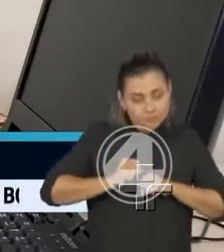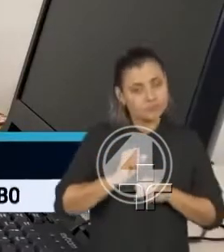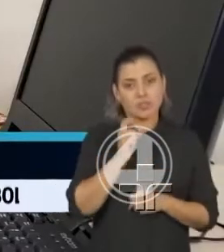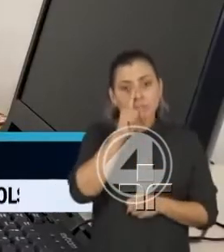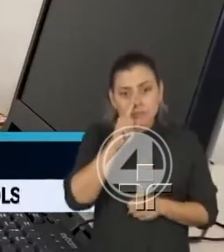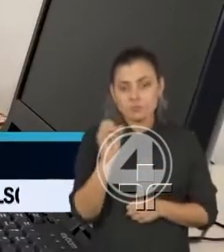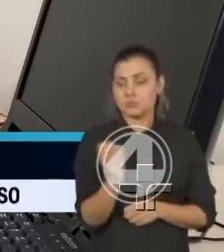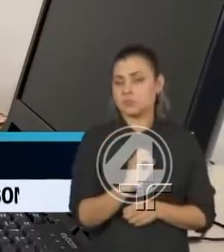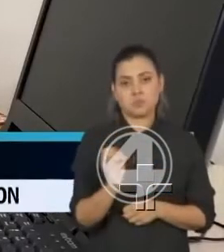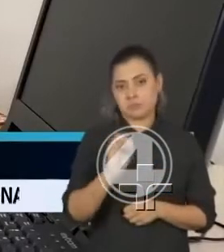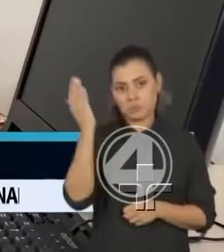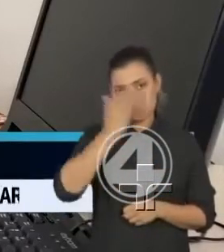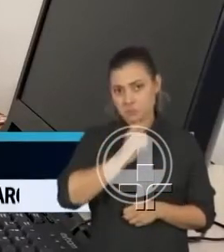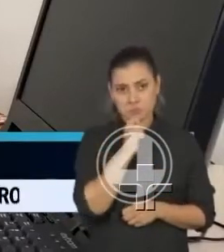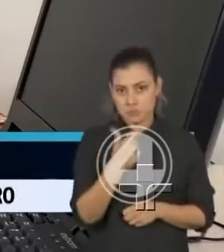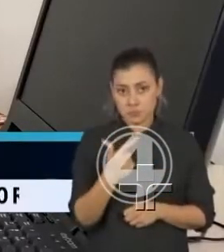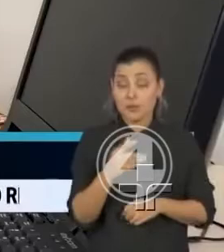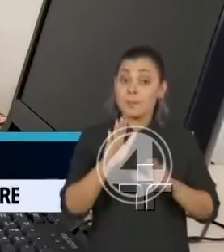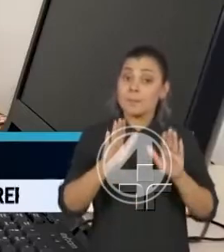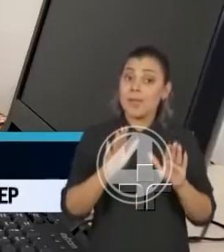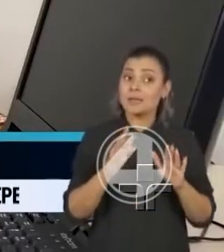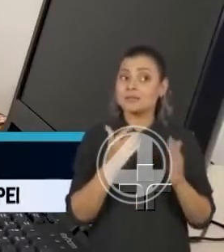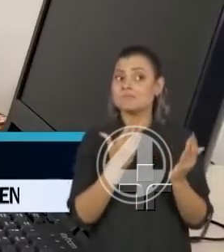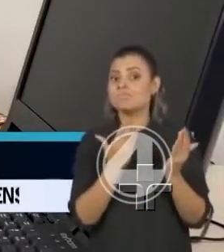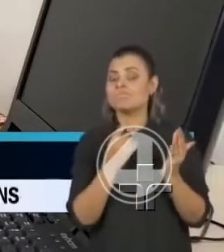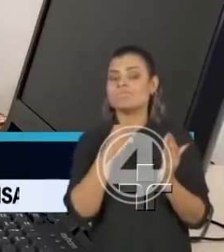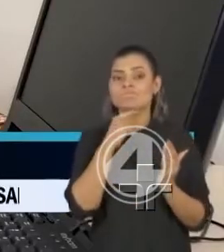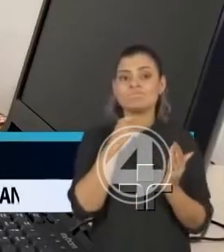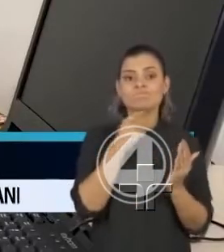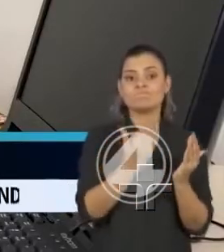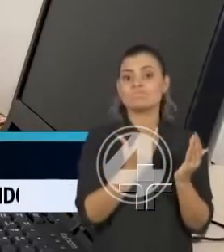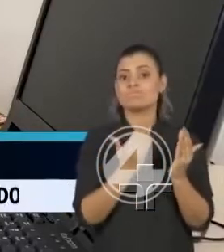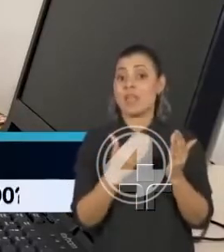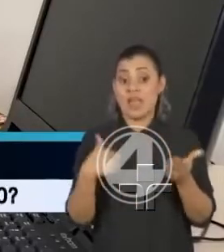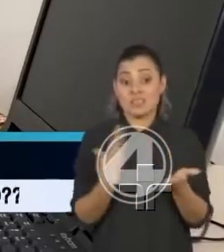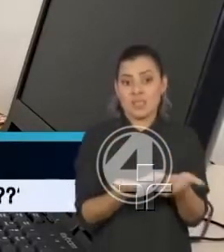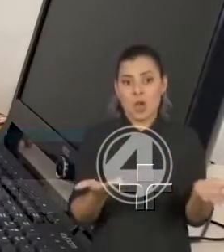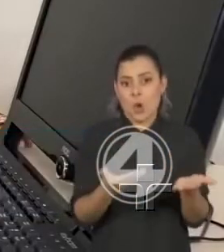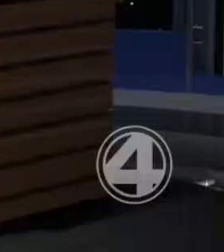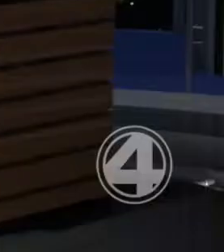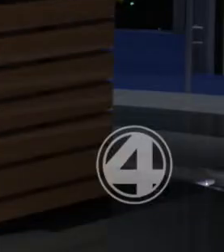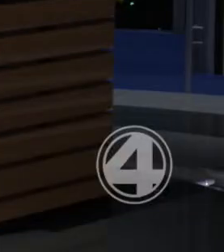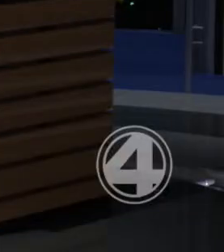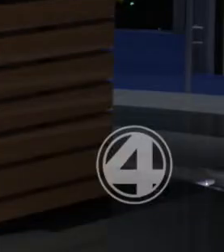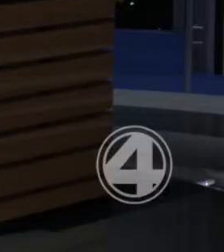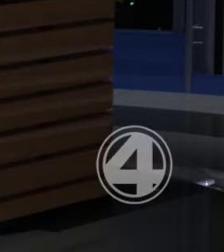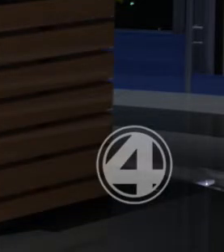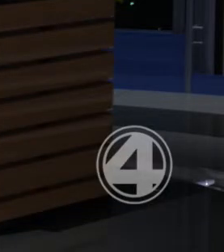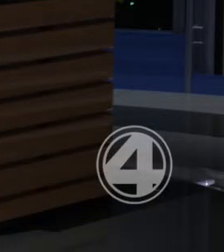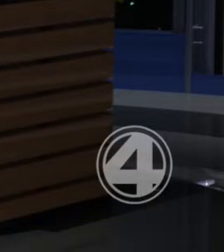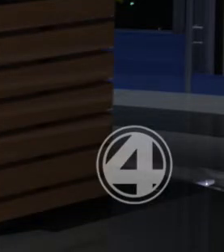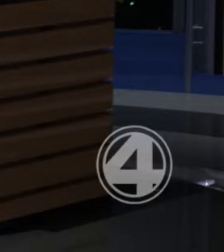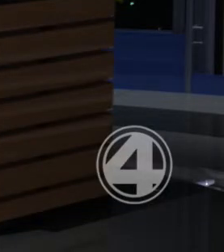sob risco mas isso ainda é uma pergunta não respondida até este momento não há evidências